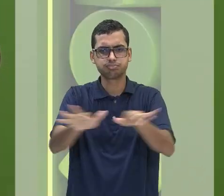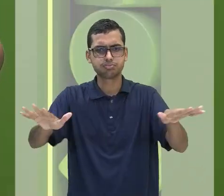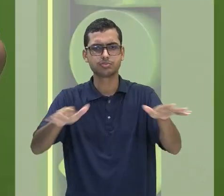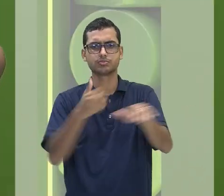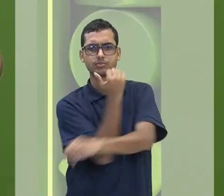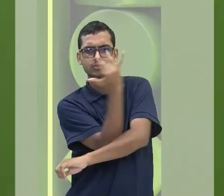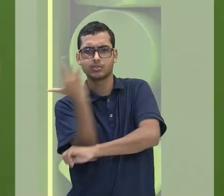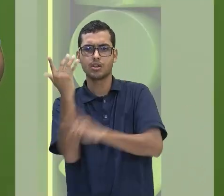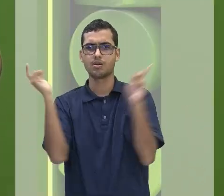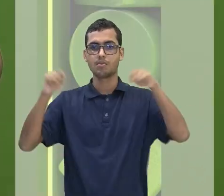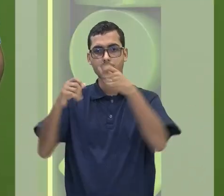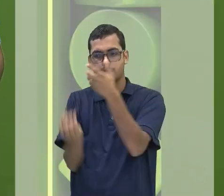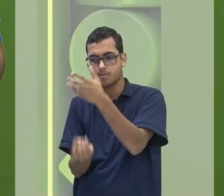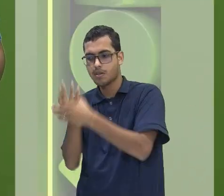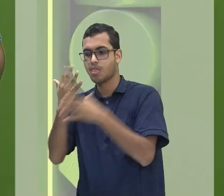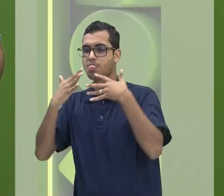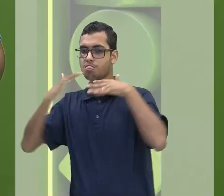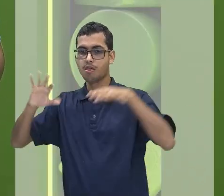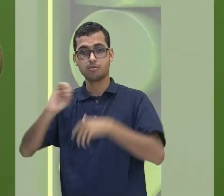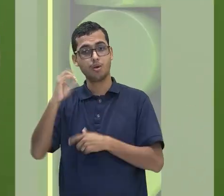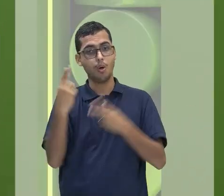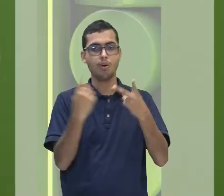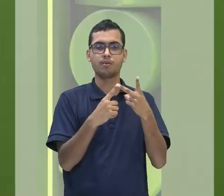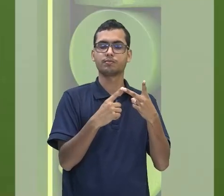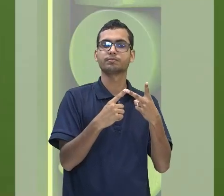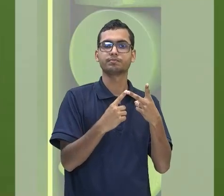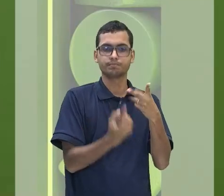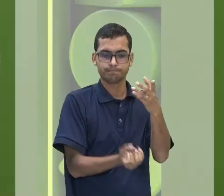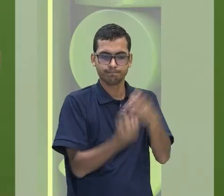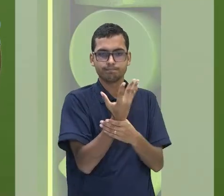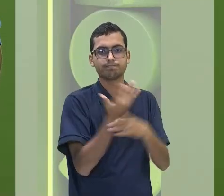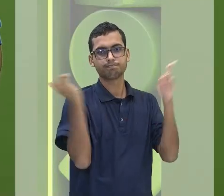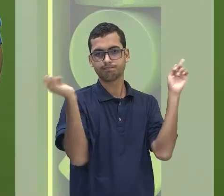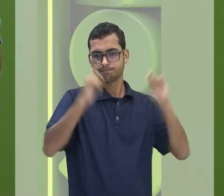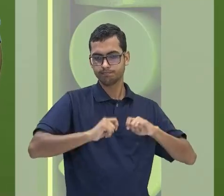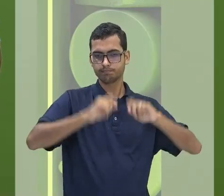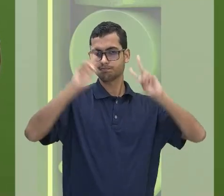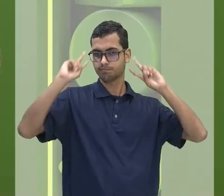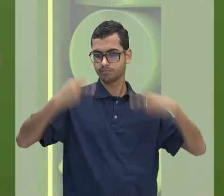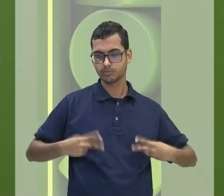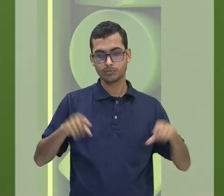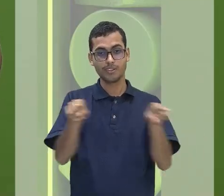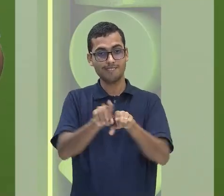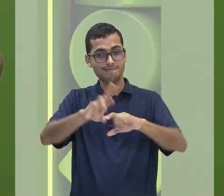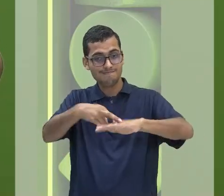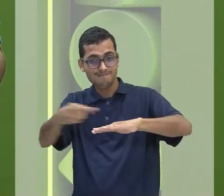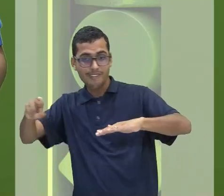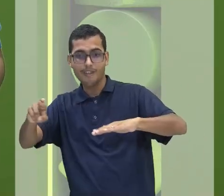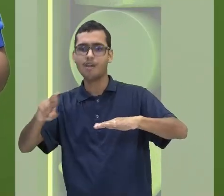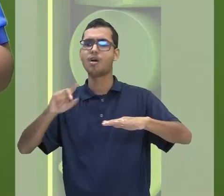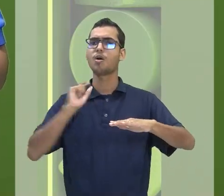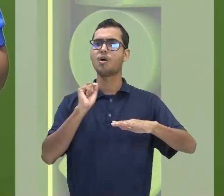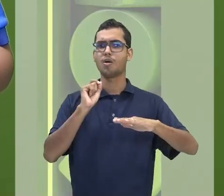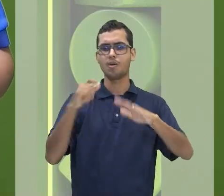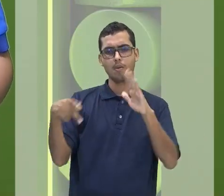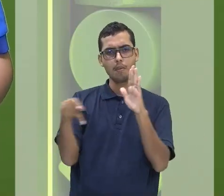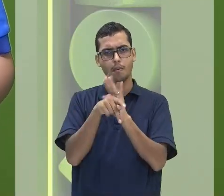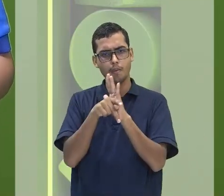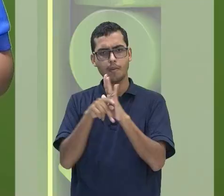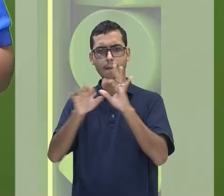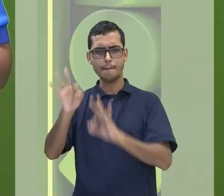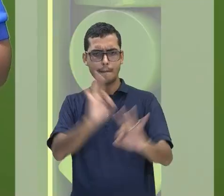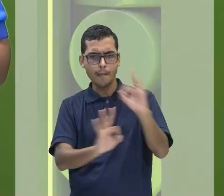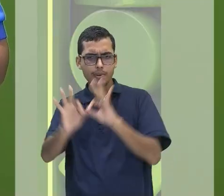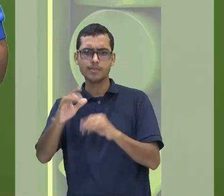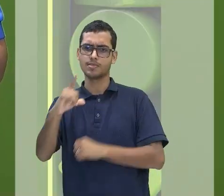de origem artificial ou natural. Nós observamos que essa radiação, ela tem natureza corpuscular, ou seja, de partícula,